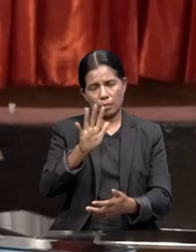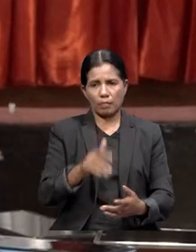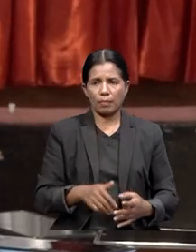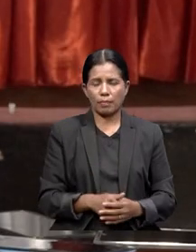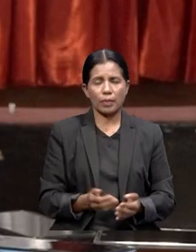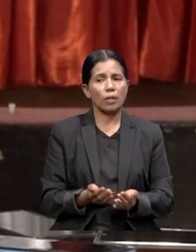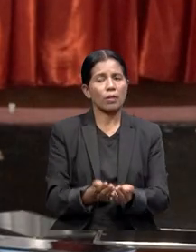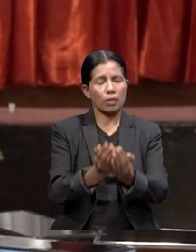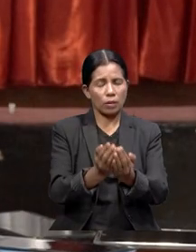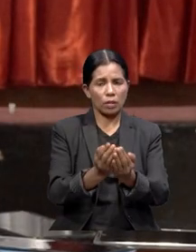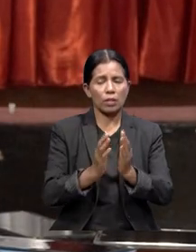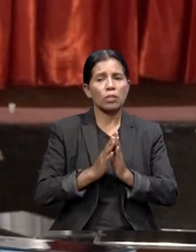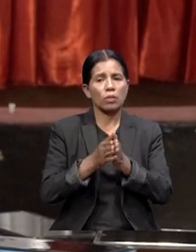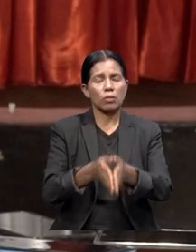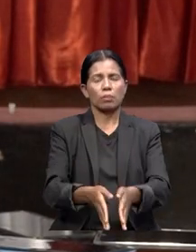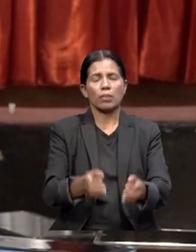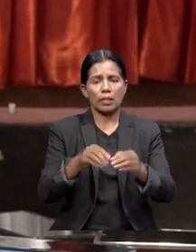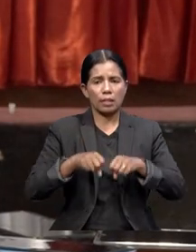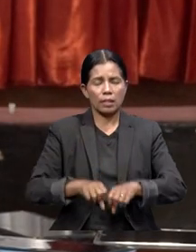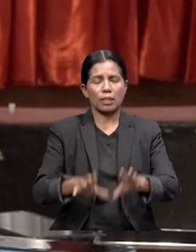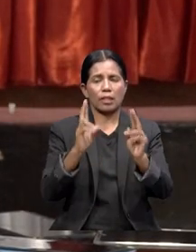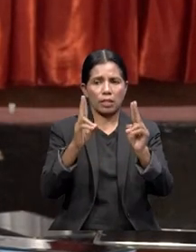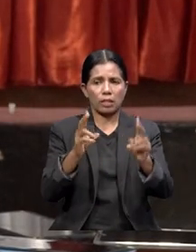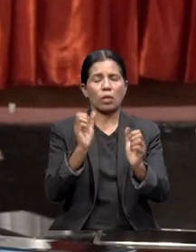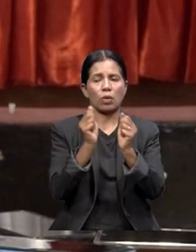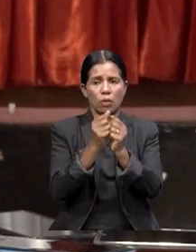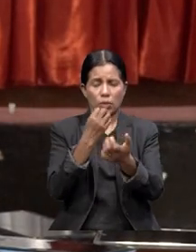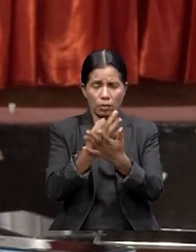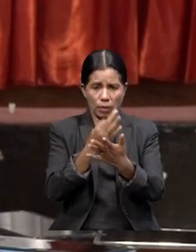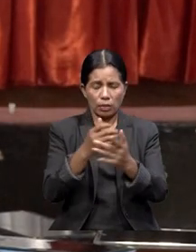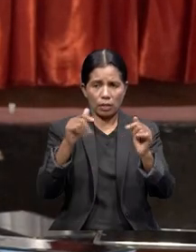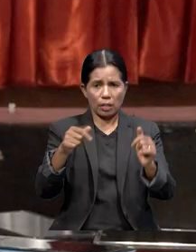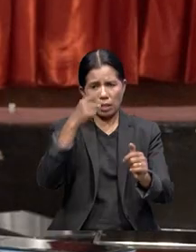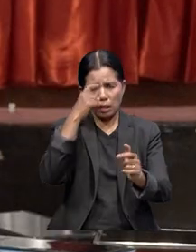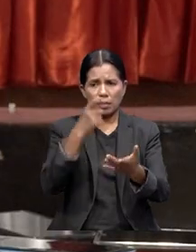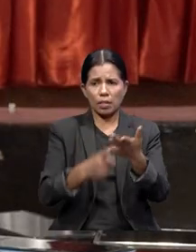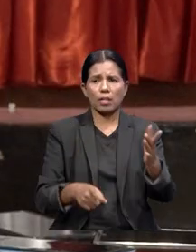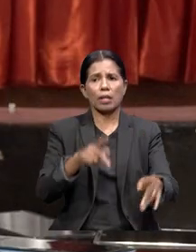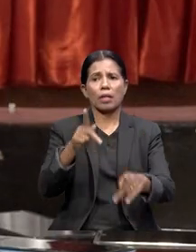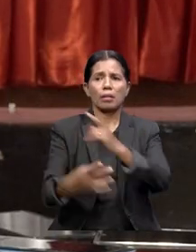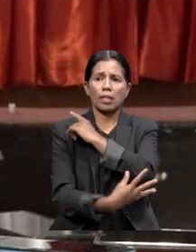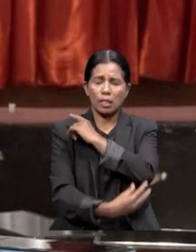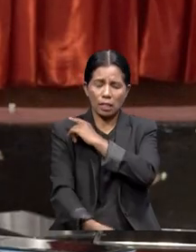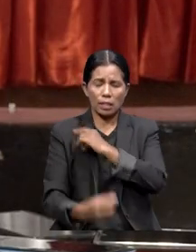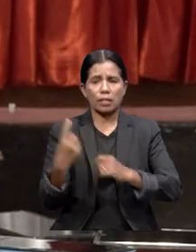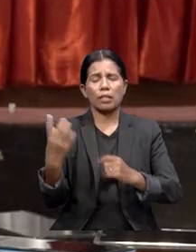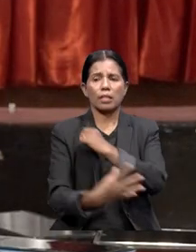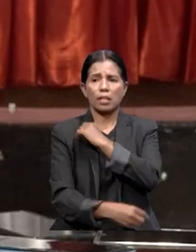2025. Rone si luku tasi la lai liuta. Ho orçamento ida ne. Tamba saida, ema kiek si kiek na fatu.